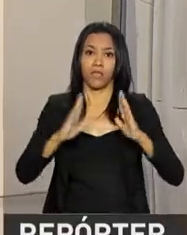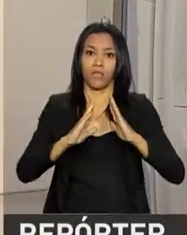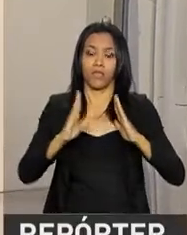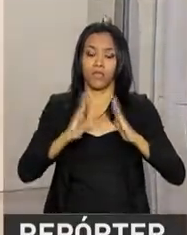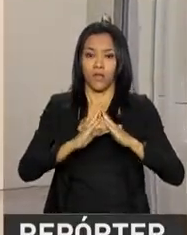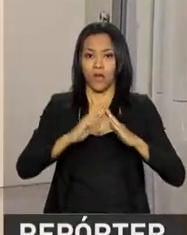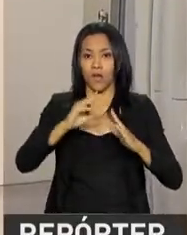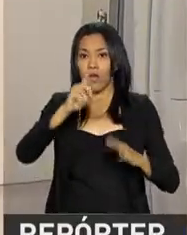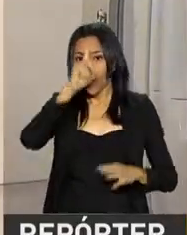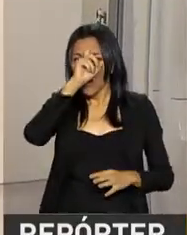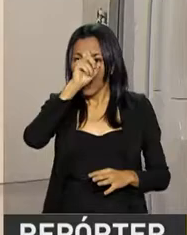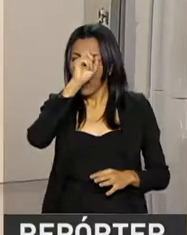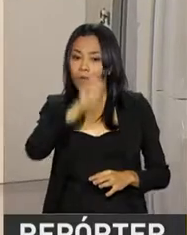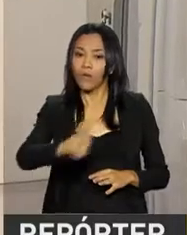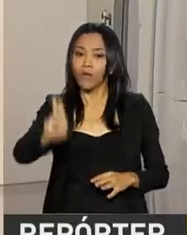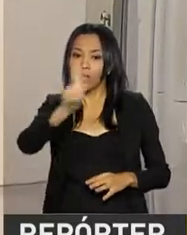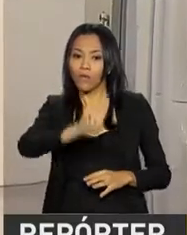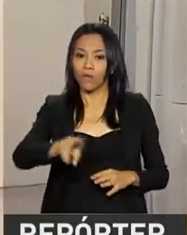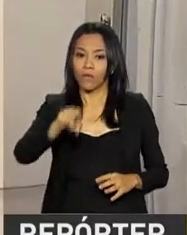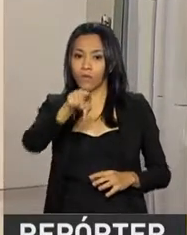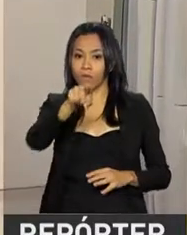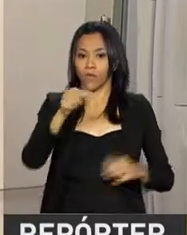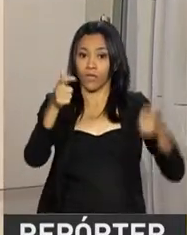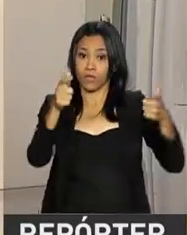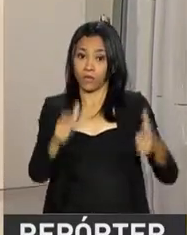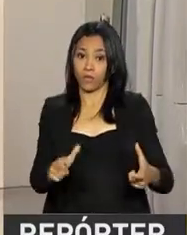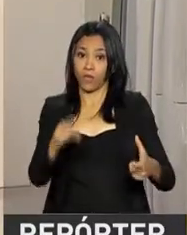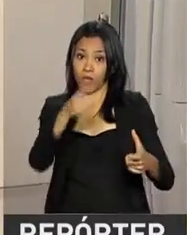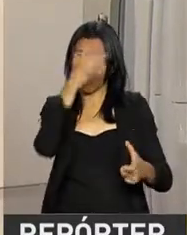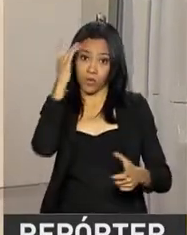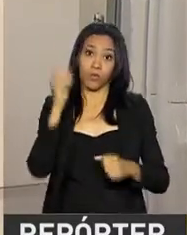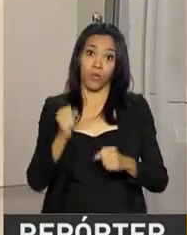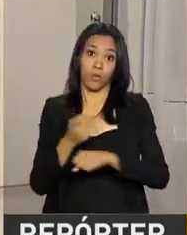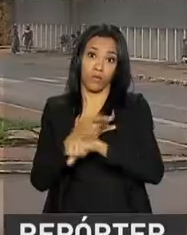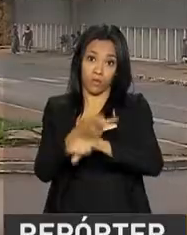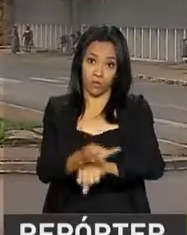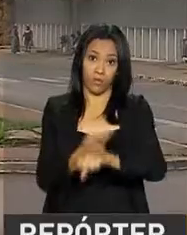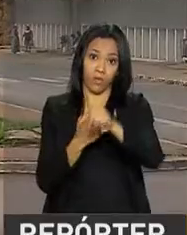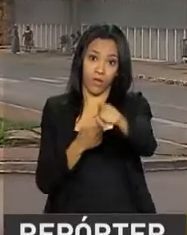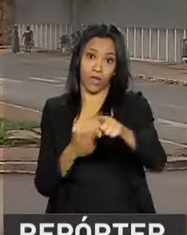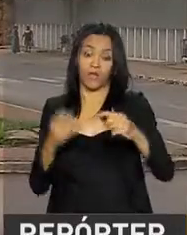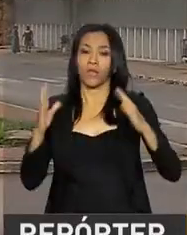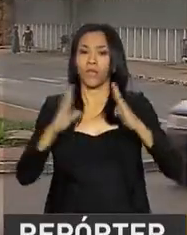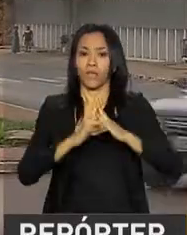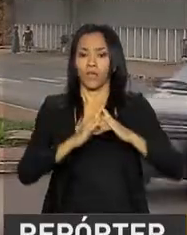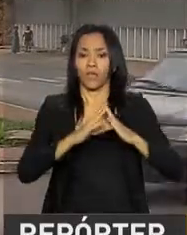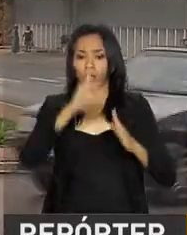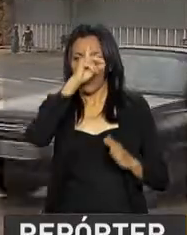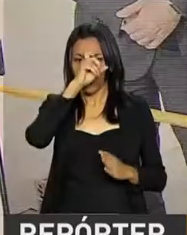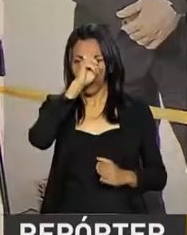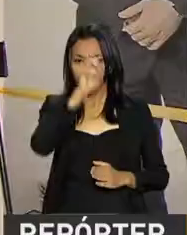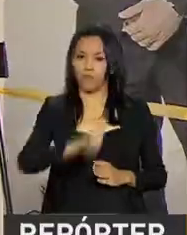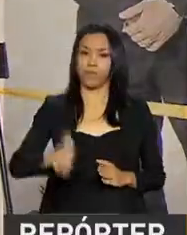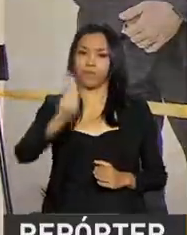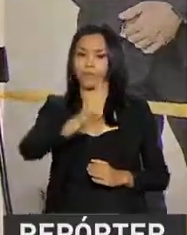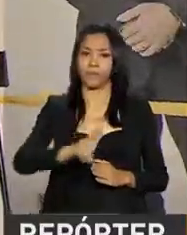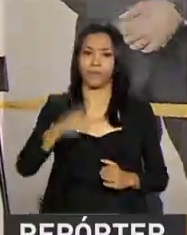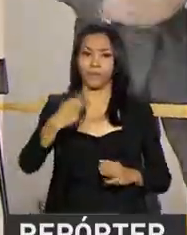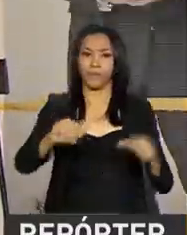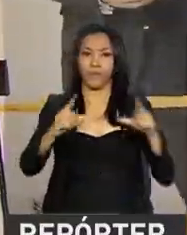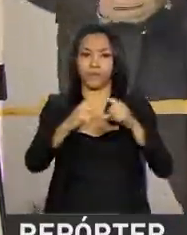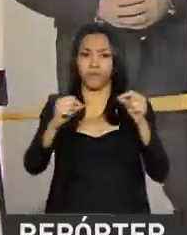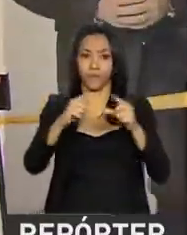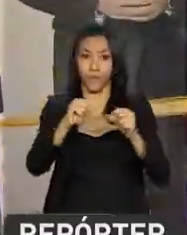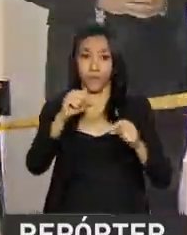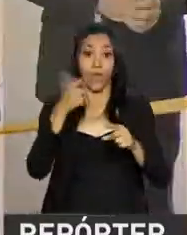A partir de agora, mais pacientes com câncer vão poder fazer tratamento de radioterapia no Hospital Universitário de Brasília. A unidade ganhou